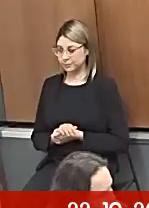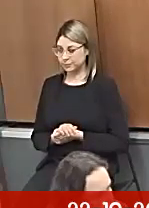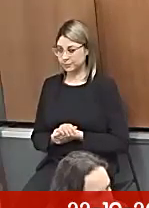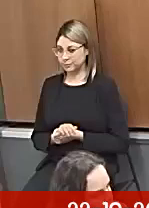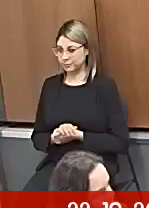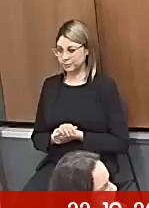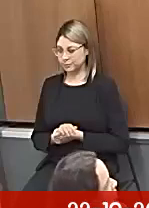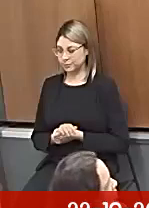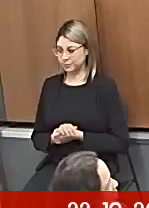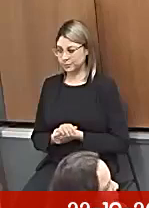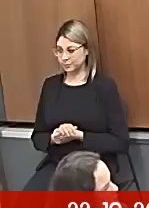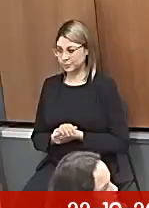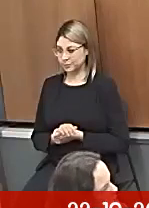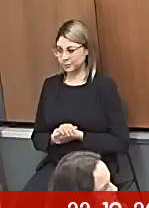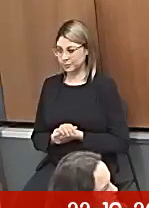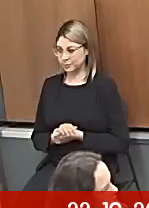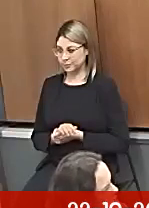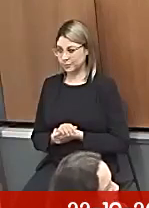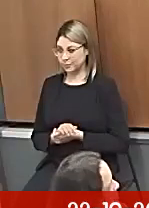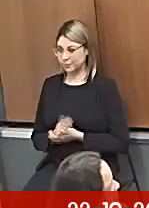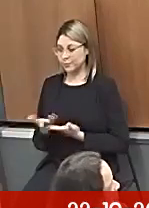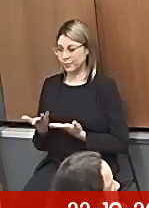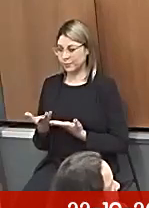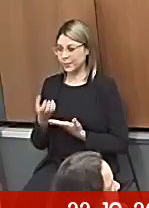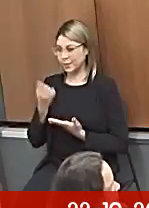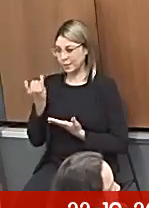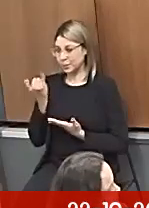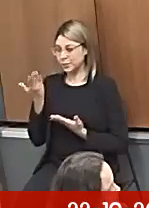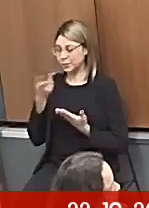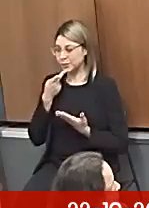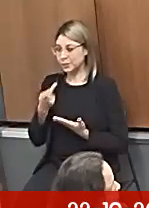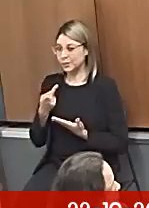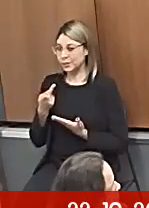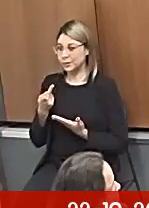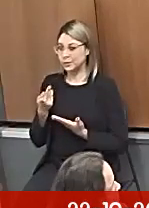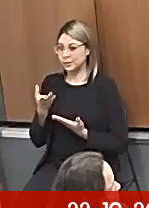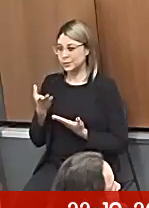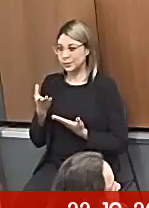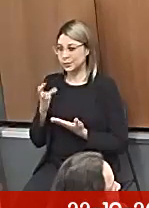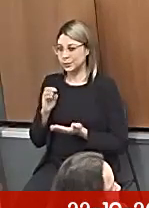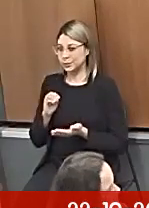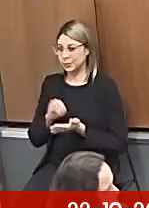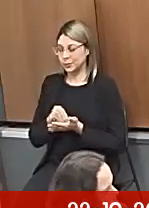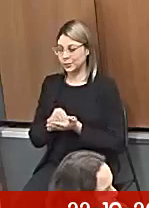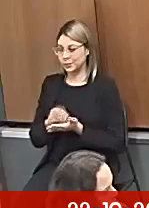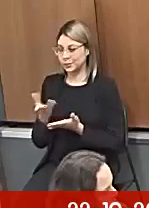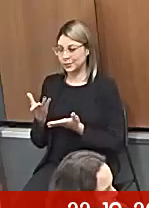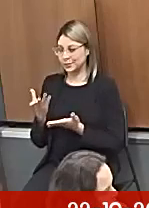Eu acho que você tem tanta representatividade, Kátia, que o cerimonial nem colocou aqui.